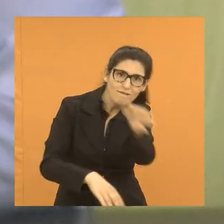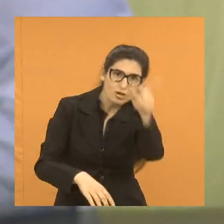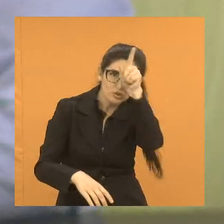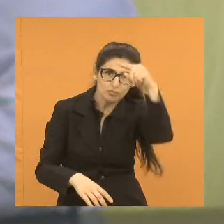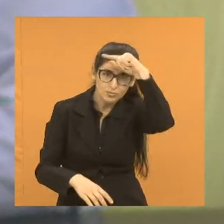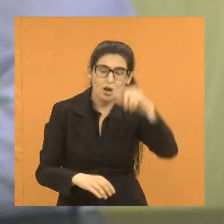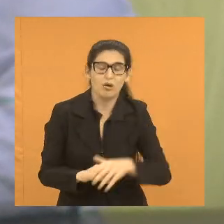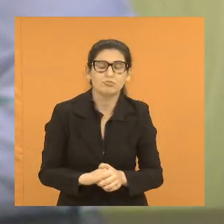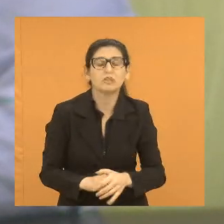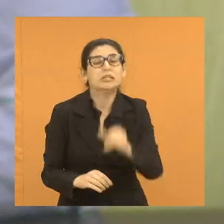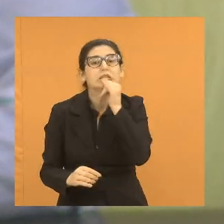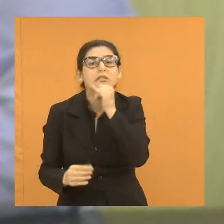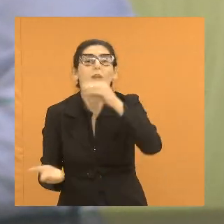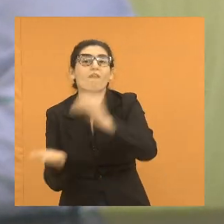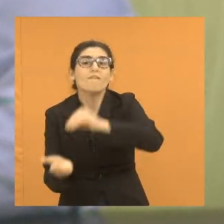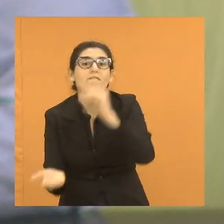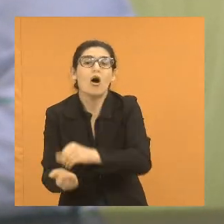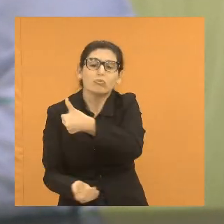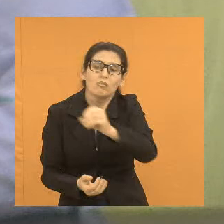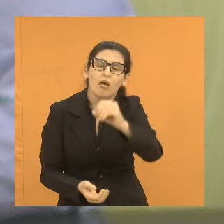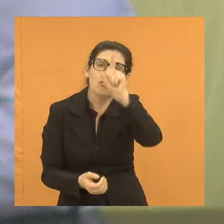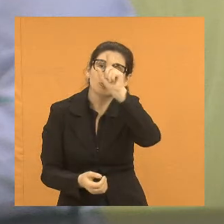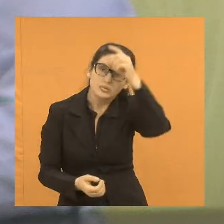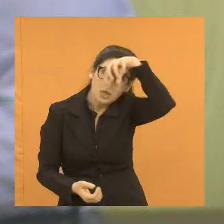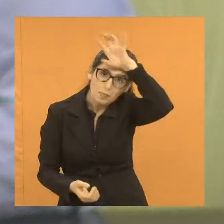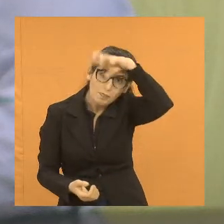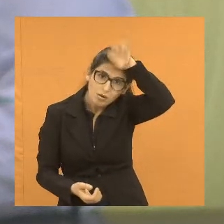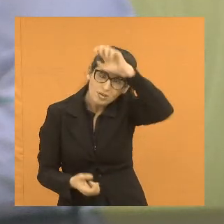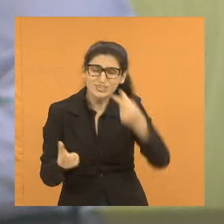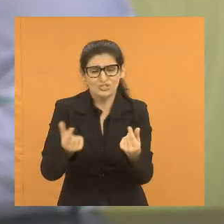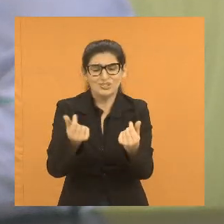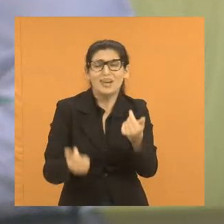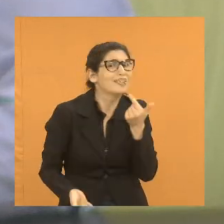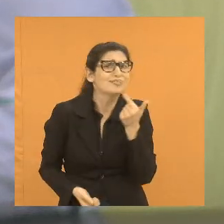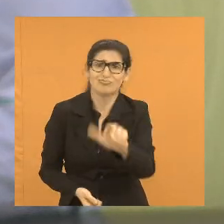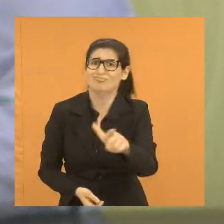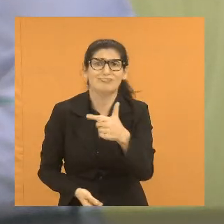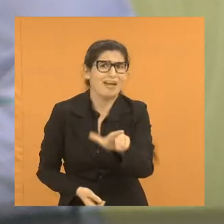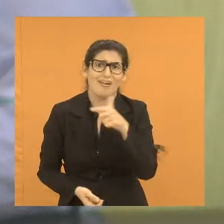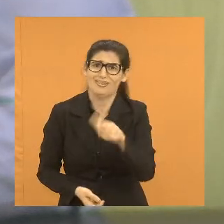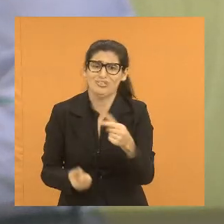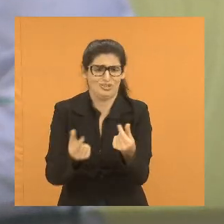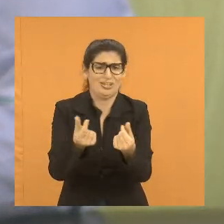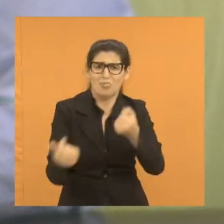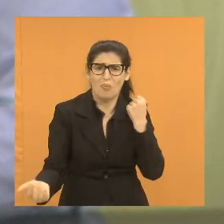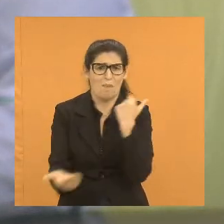faltam 10 ambulâncias. É claro que não tem dinheiro para comprar 10 ambulâncias de uma vez, né?